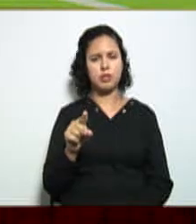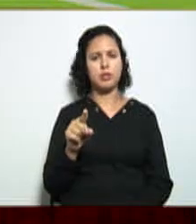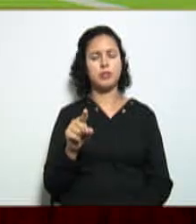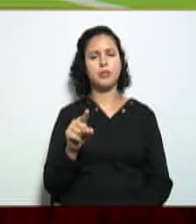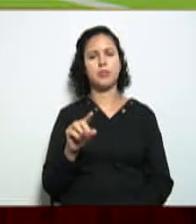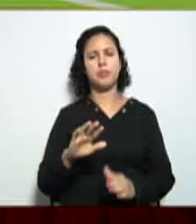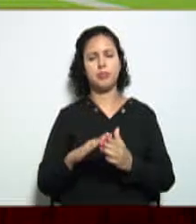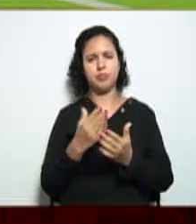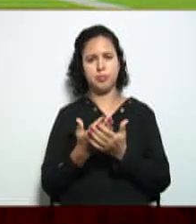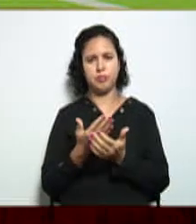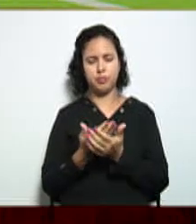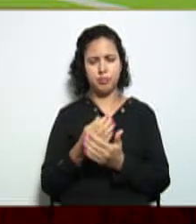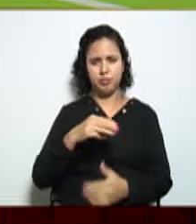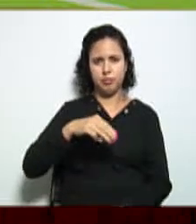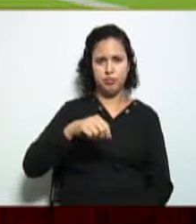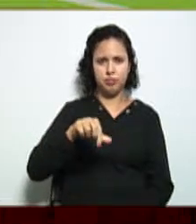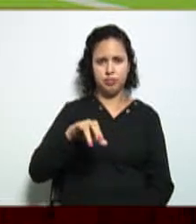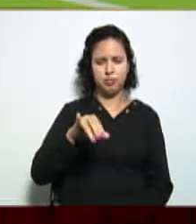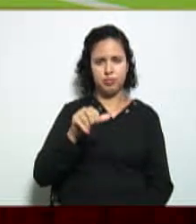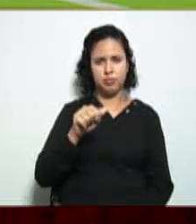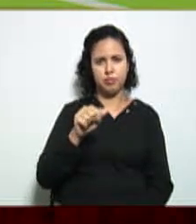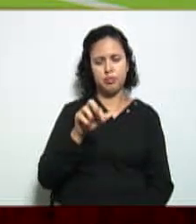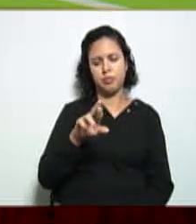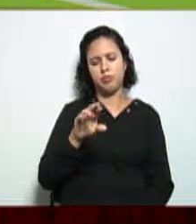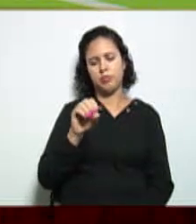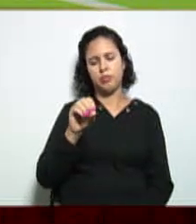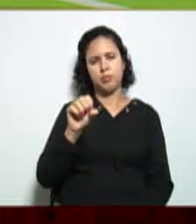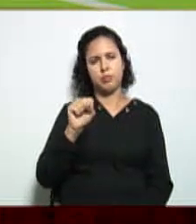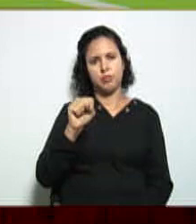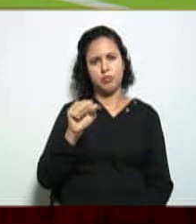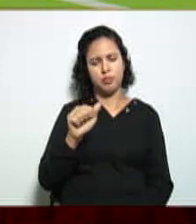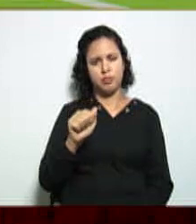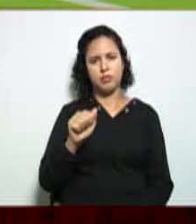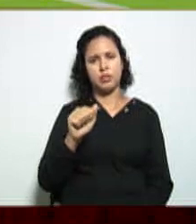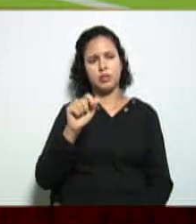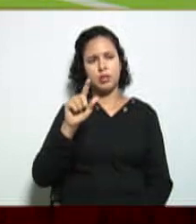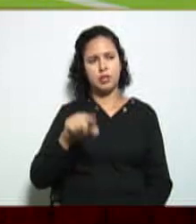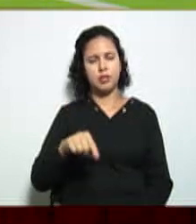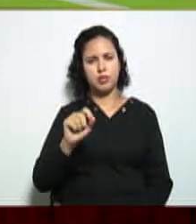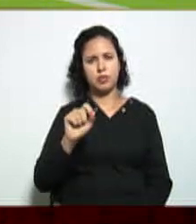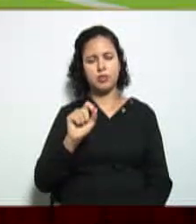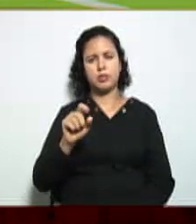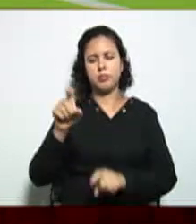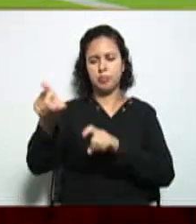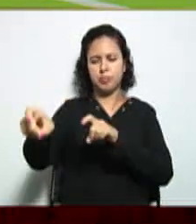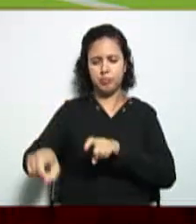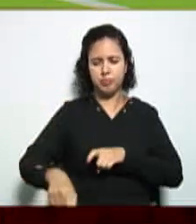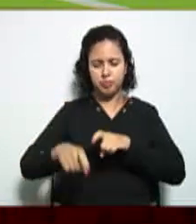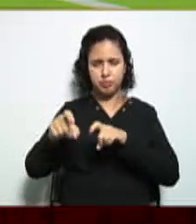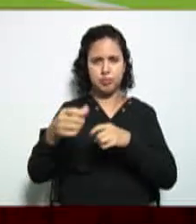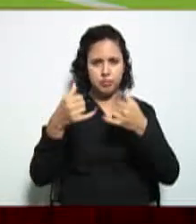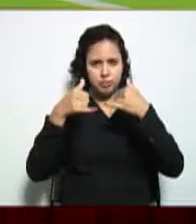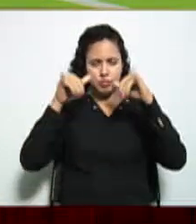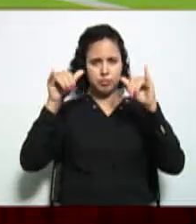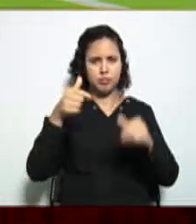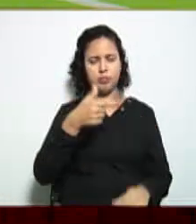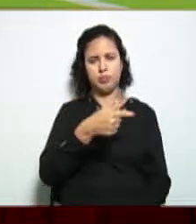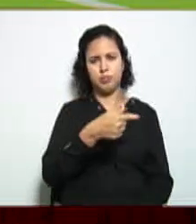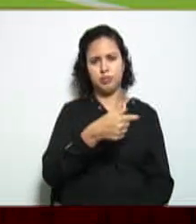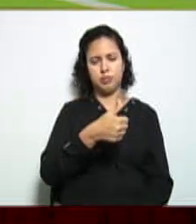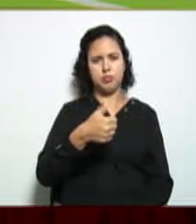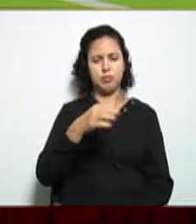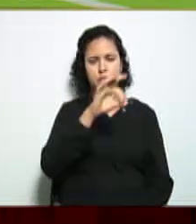da escola Maria Rosa, eles falaram, né? Os maiores ramos é agropecuária, 71%, isso